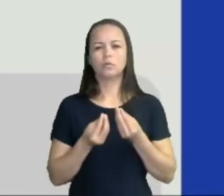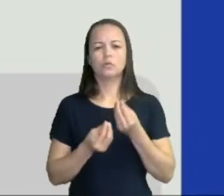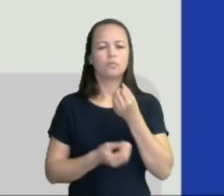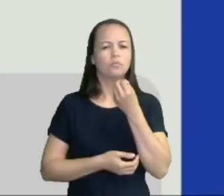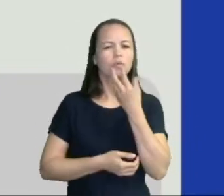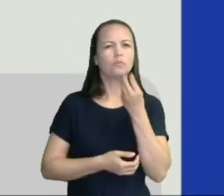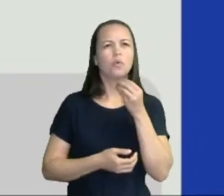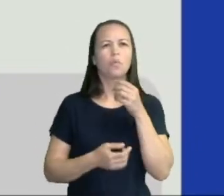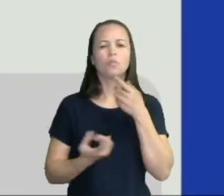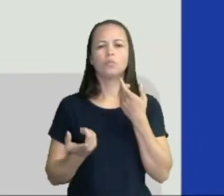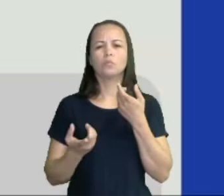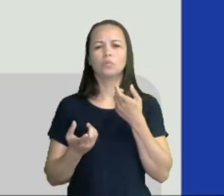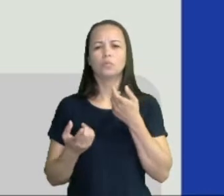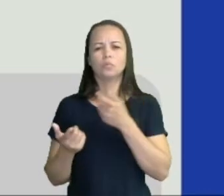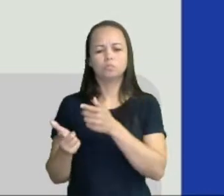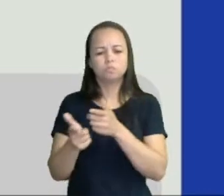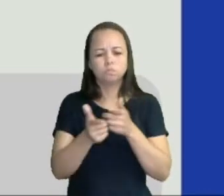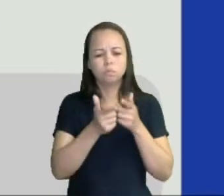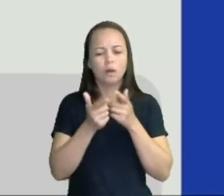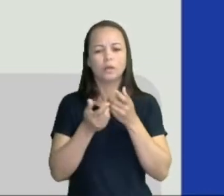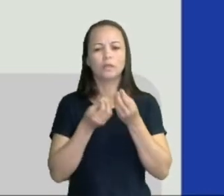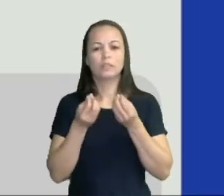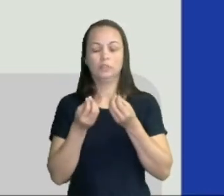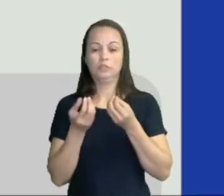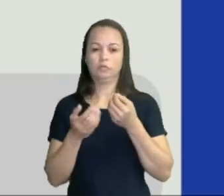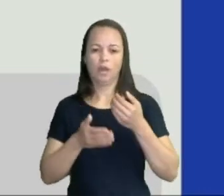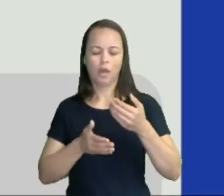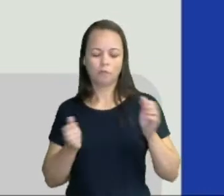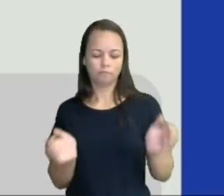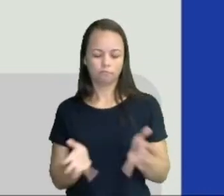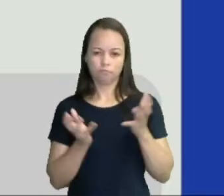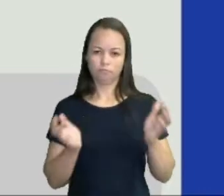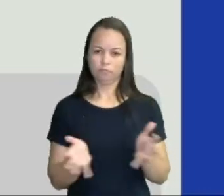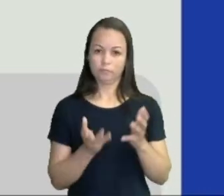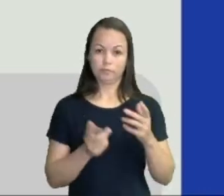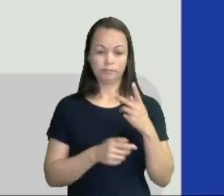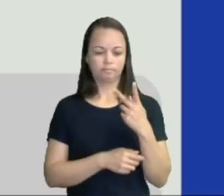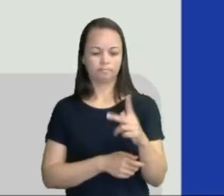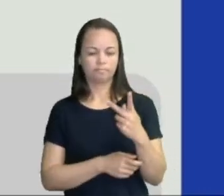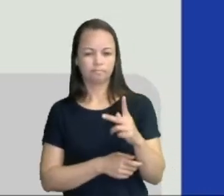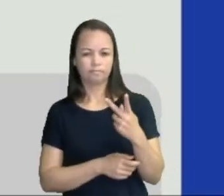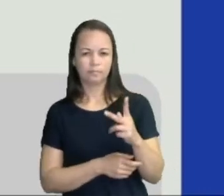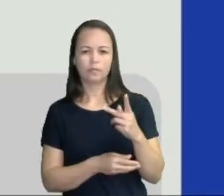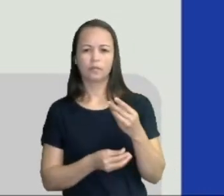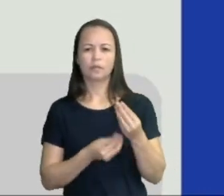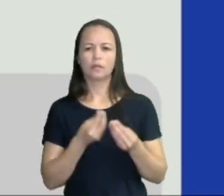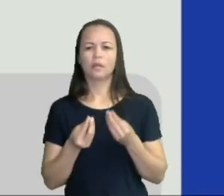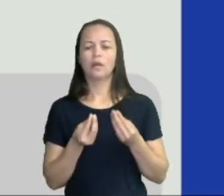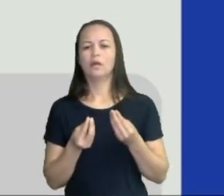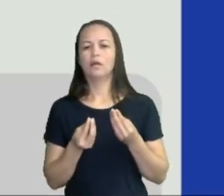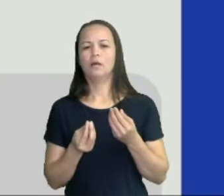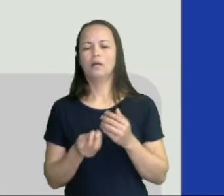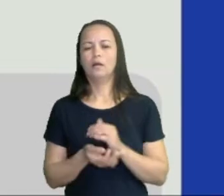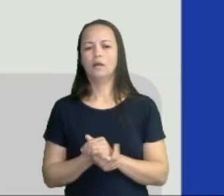um combatente, isso vai influenciar a sua